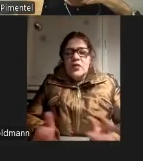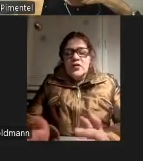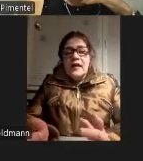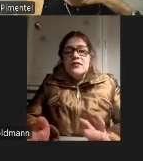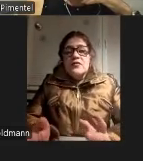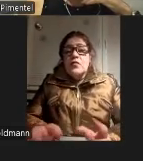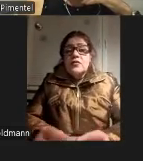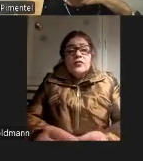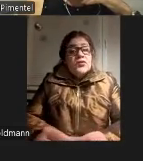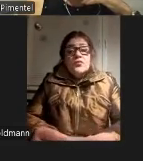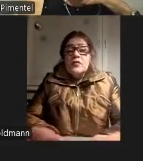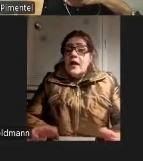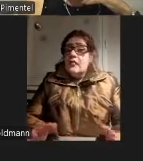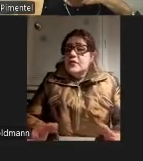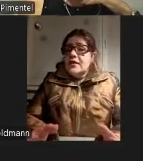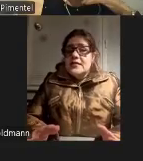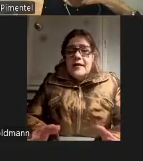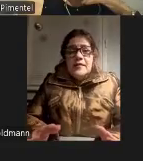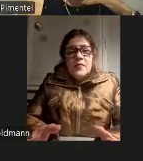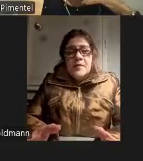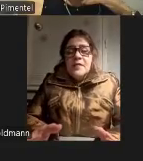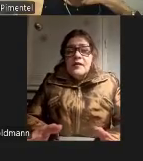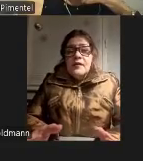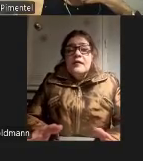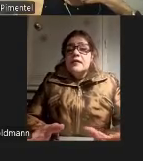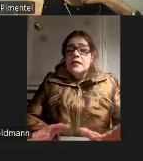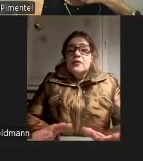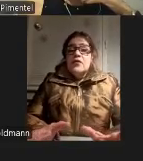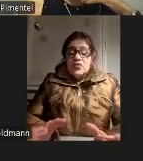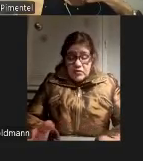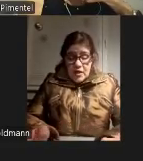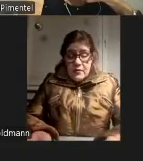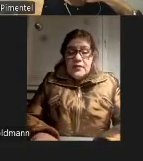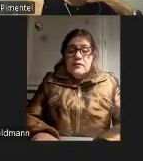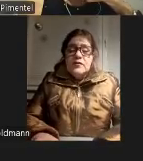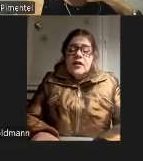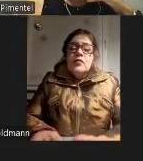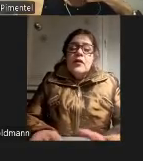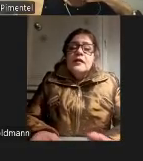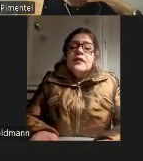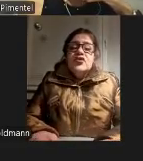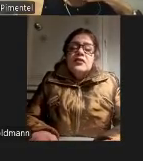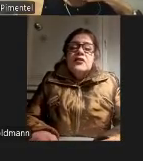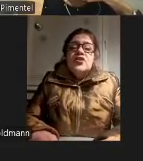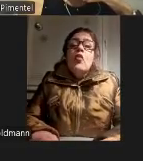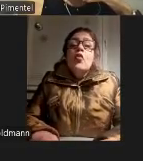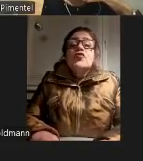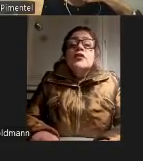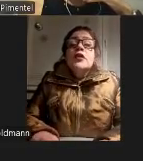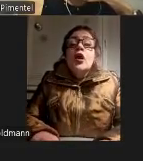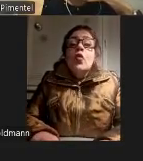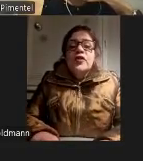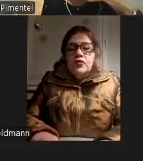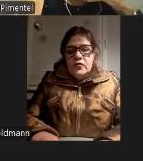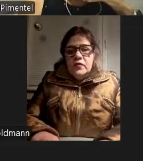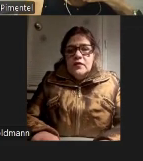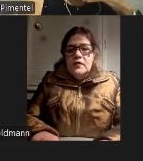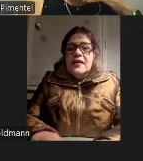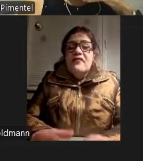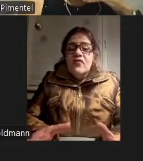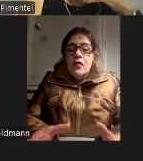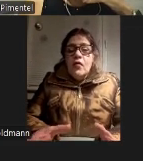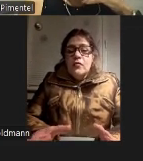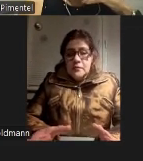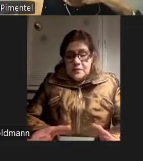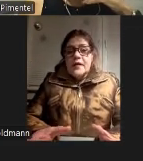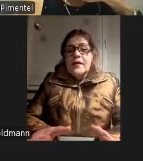só de potássio. Quando isso não está acontecendo, então, nós temos realmente um dano grande, a gente diz que é um curto-circuito. Isso